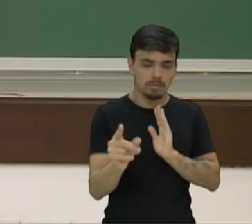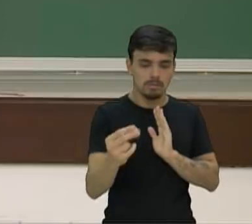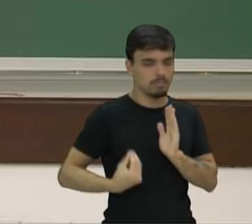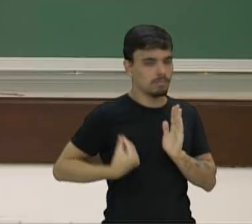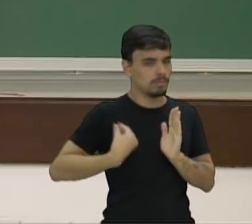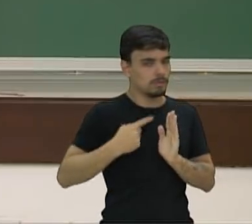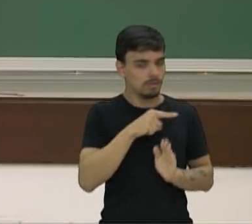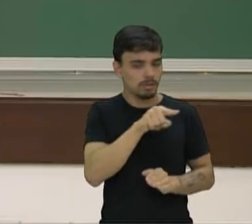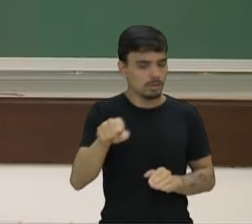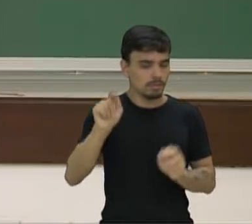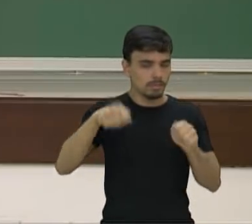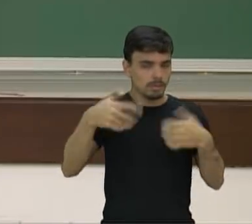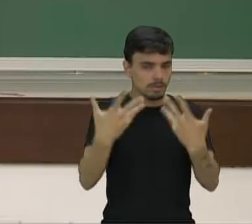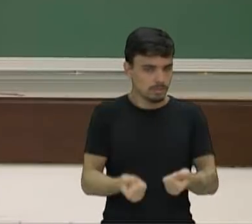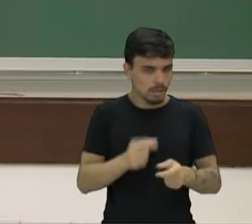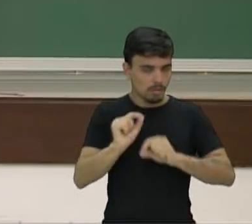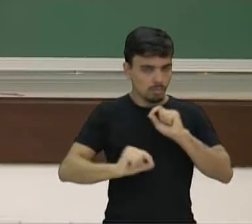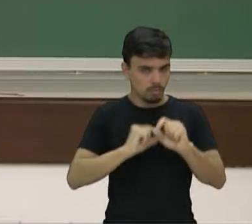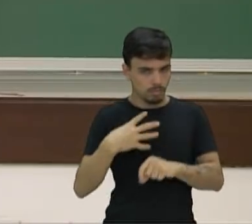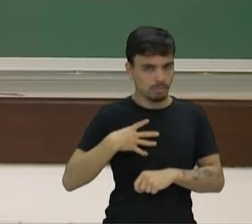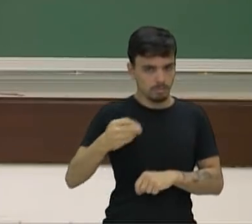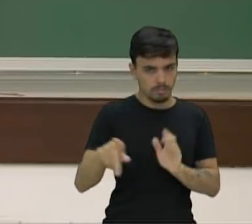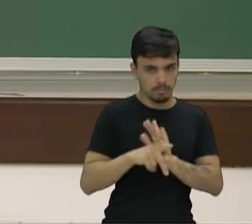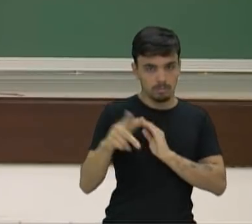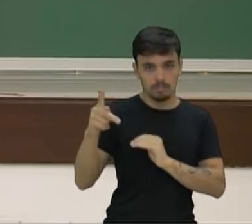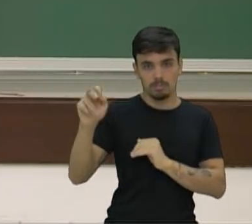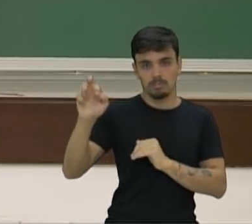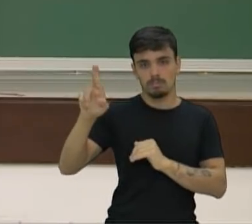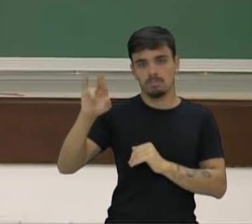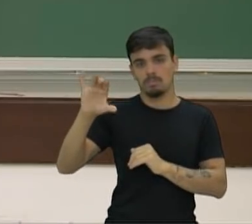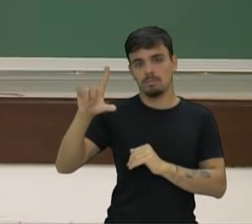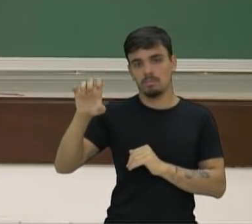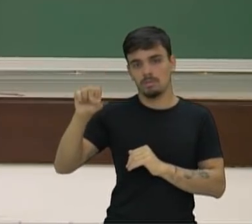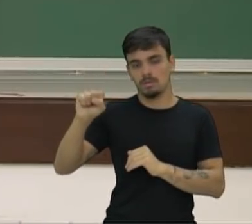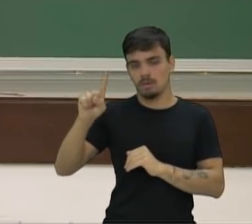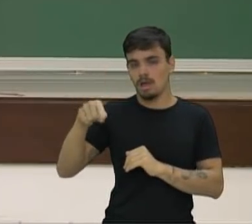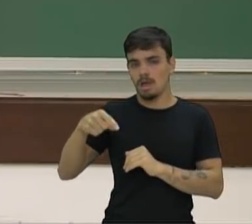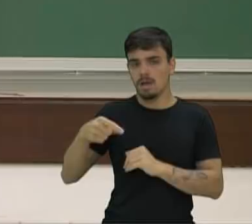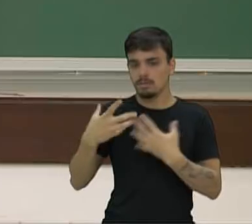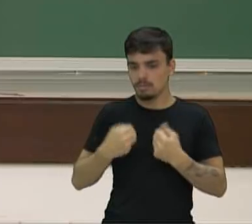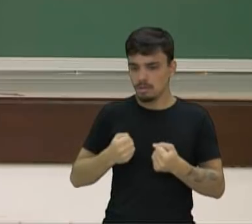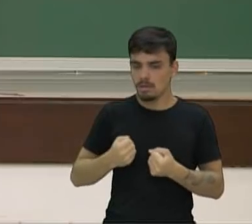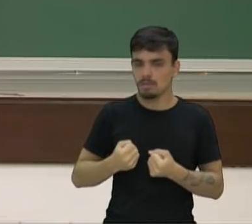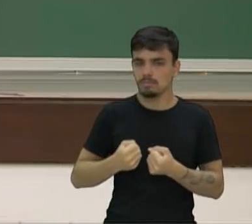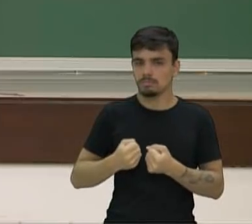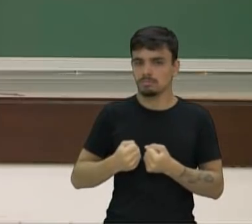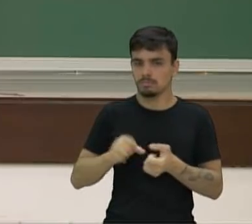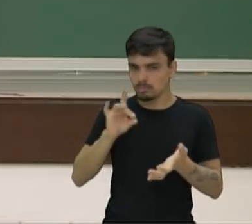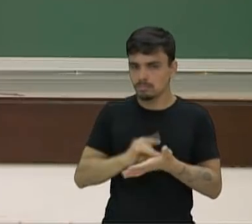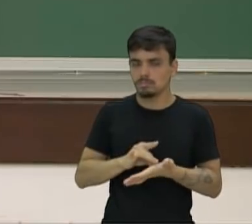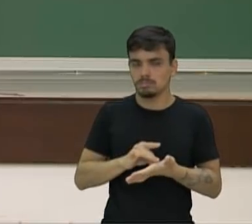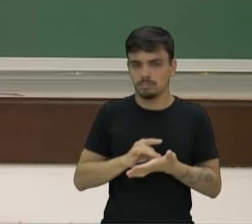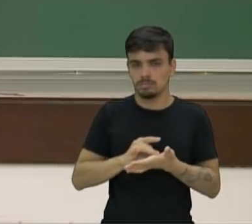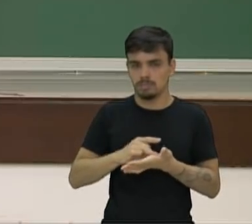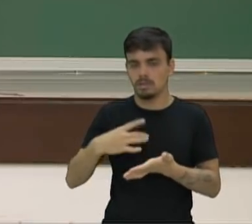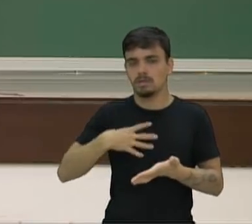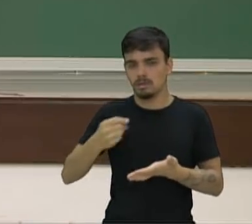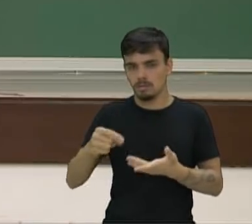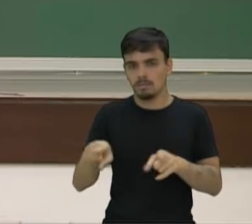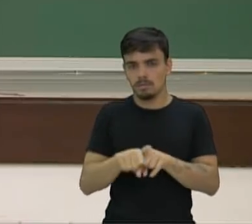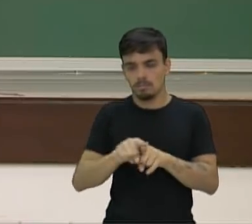para que fosse aceito o filho de Péricles como um herdeiro legítimo, porque, afinal de contas, ele era filho de